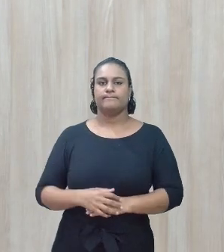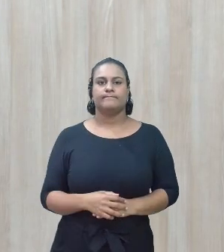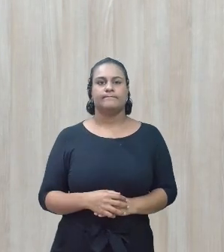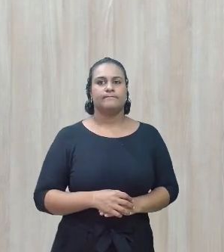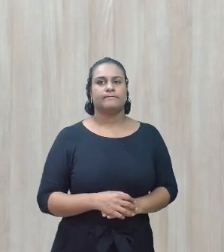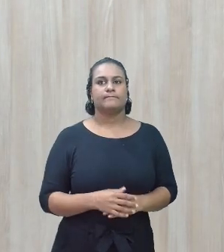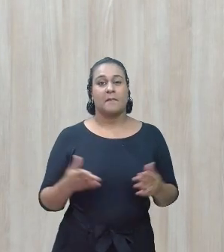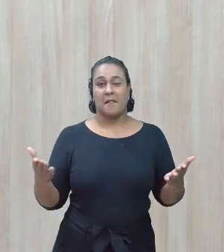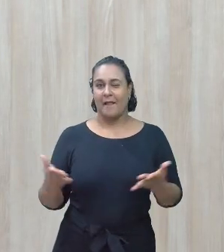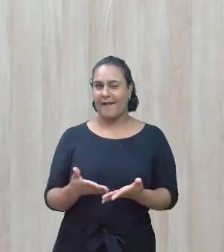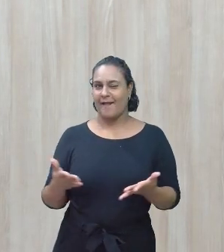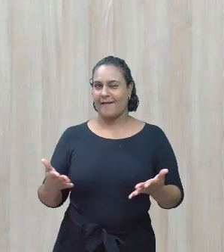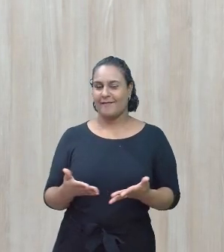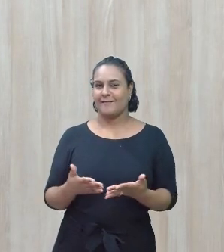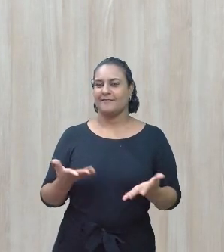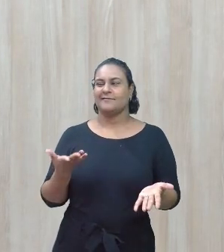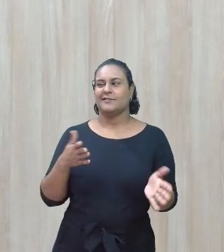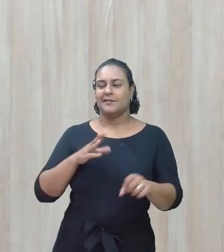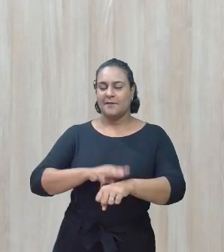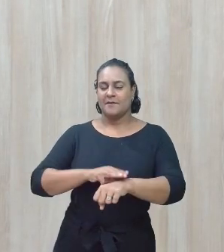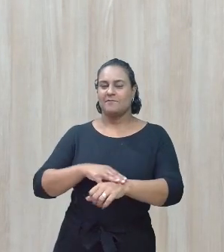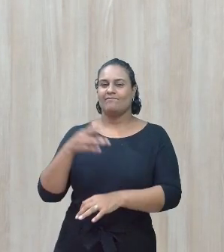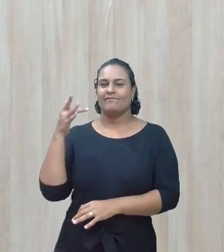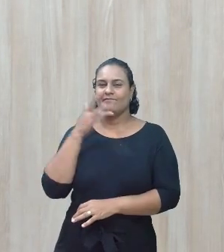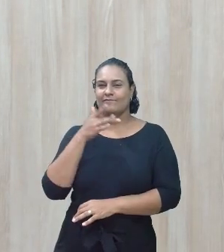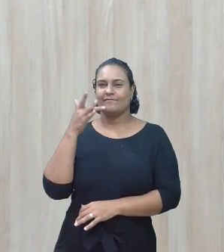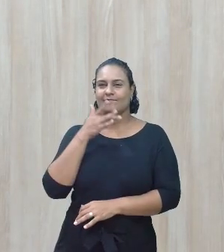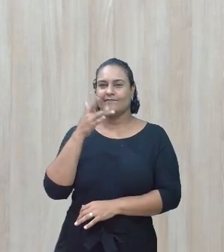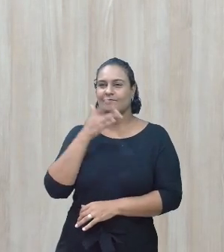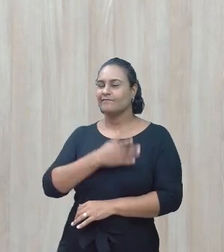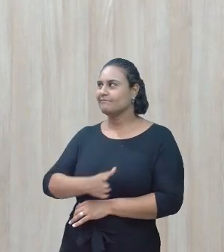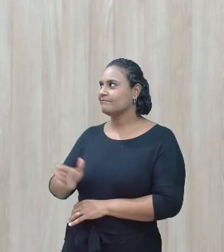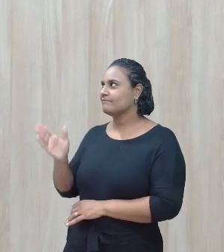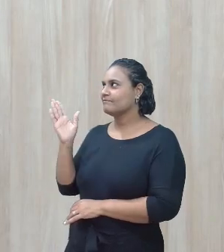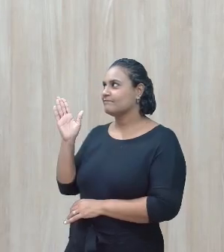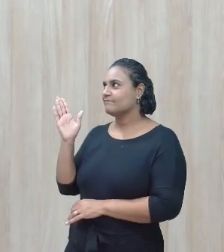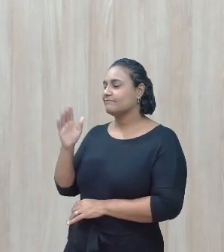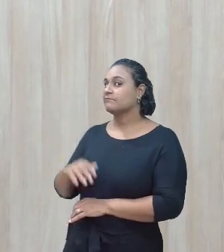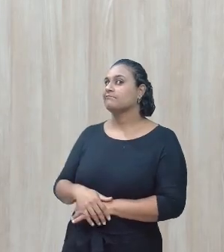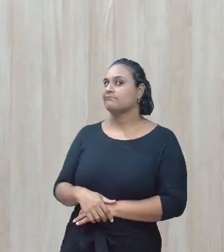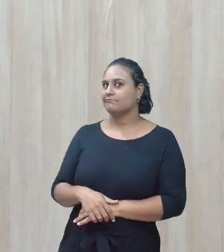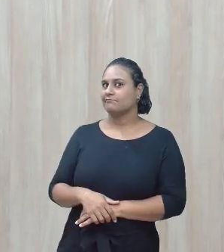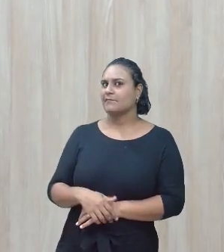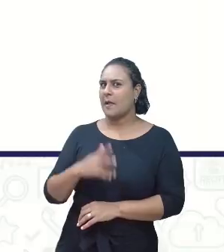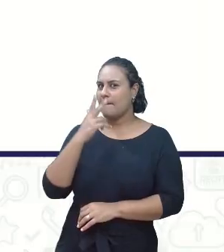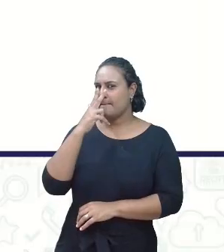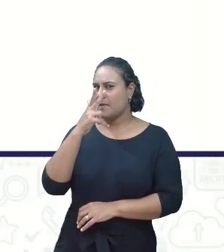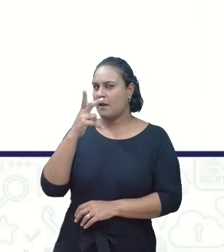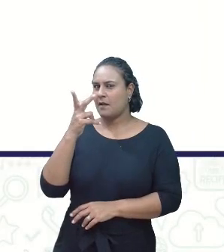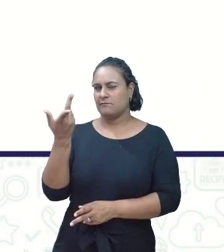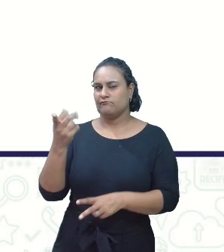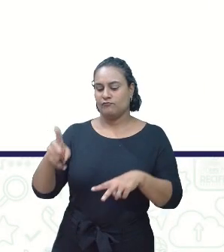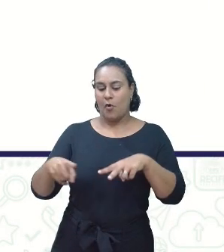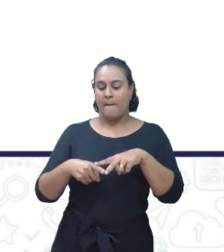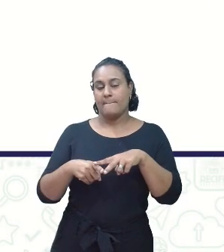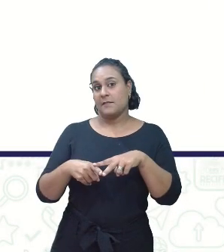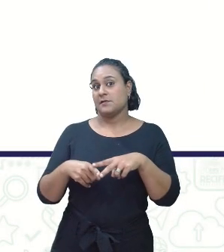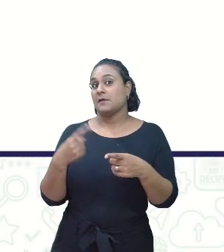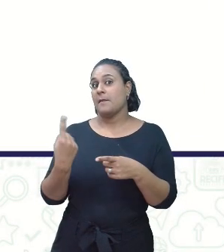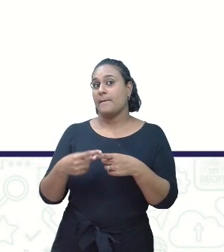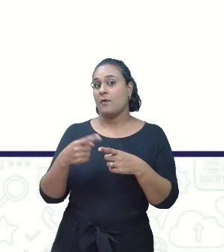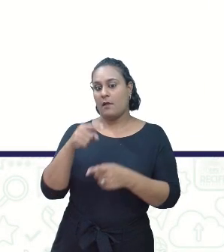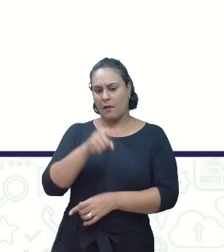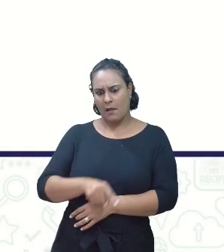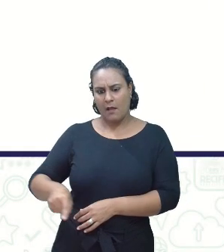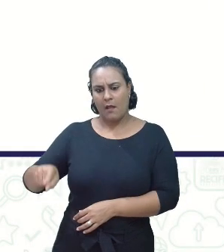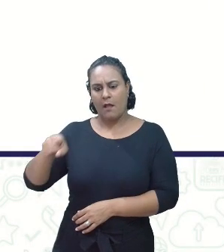Agora chegou uma parte bem gostosa, né? Gráfico de setores é mais conhecido como gráfico de pizza. Por quê? Porque é um círculo